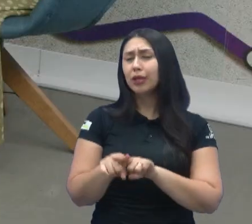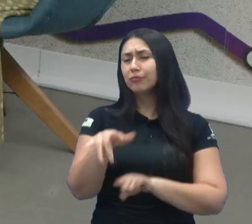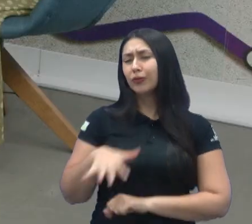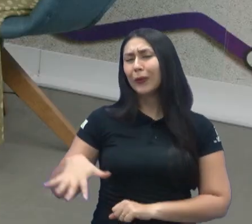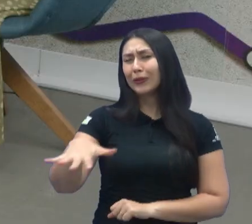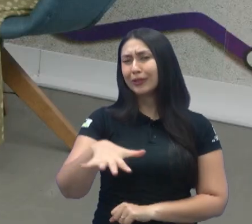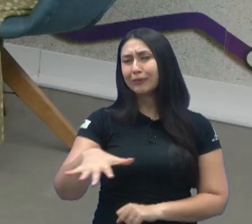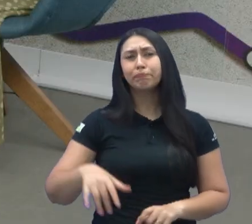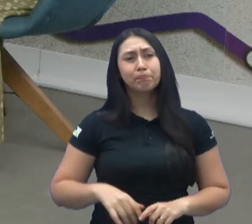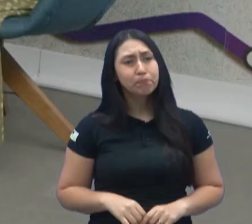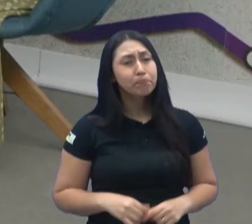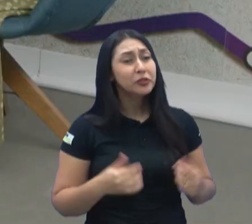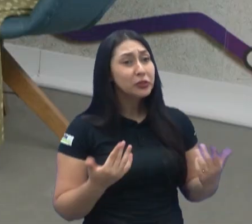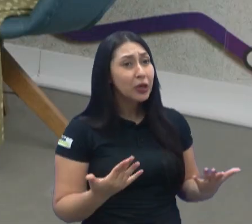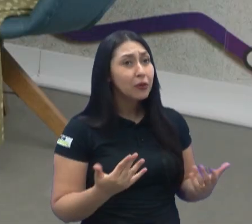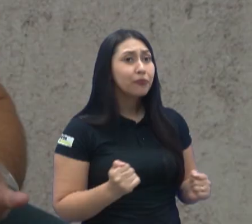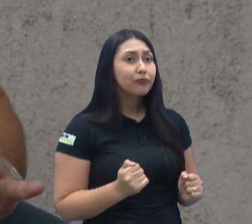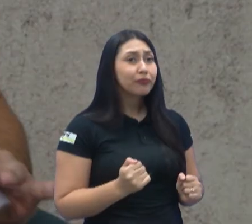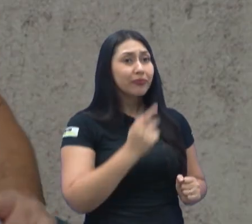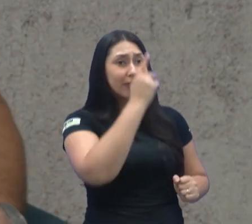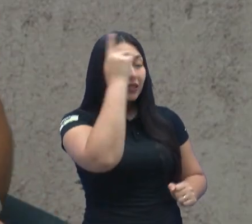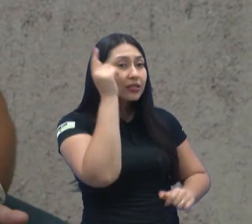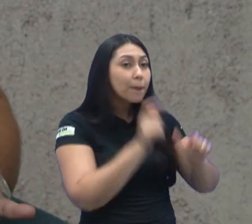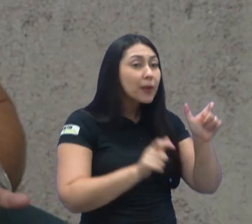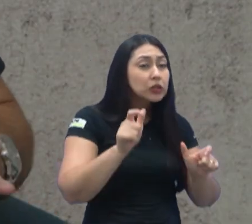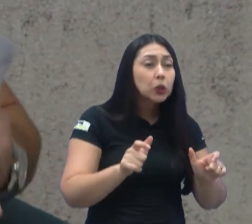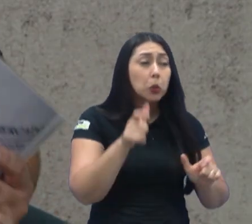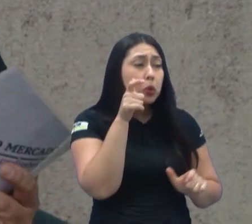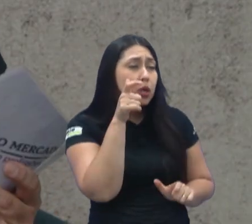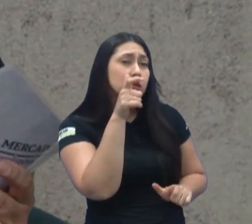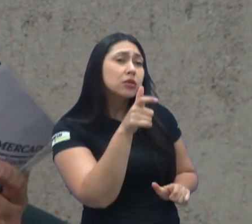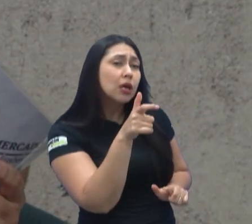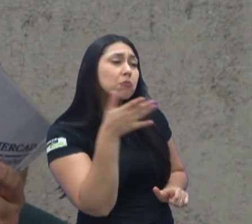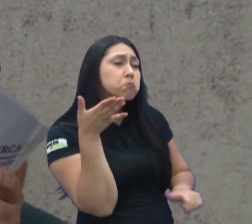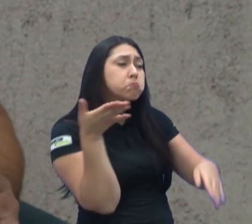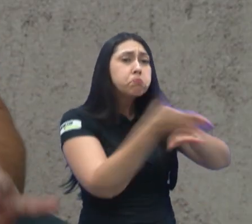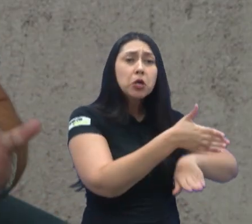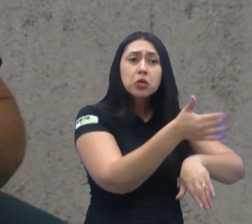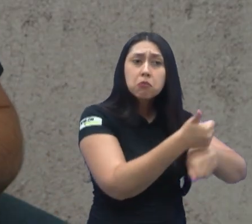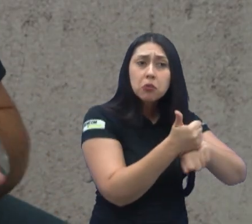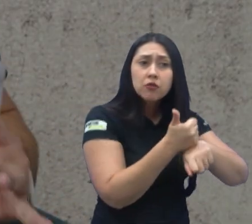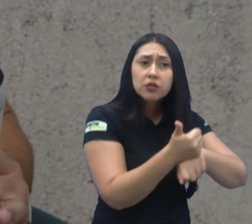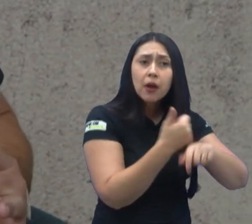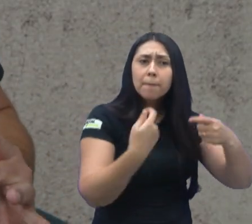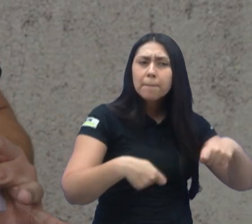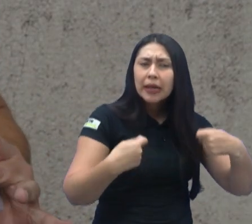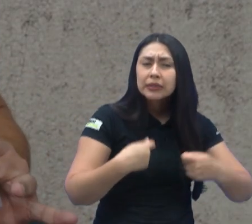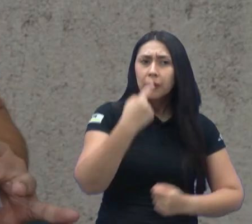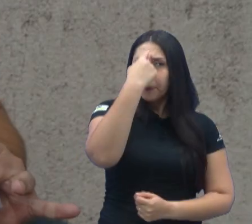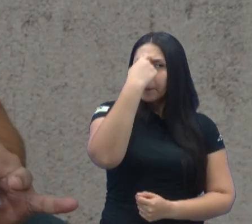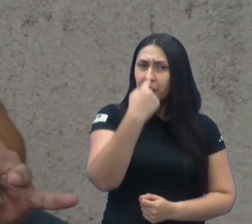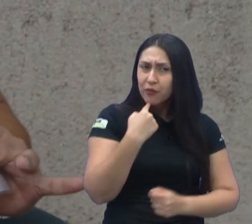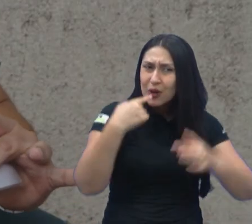só, as pessoas que estão assistindo a gente, né, estão interessadas em se formar, entrar na carreira, precisa ter algum perfil, né? A